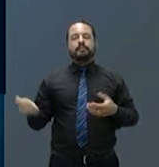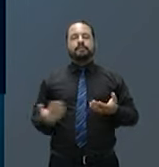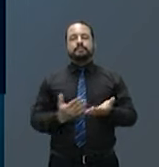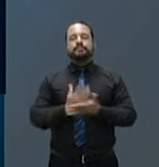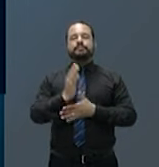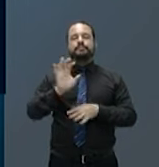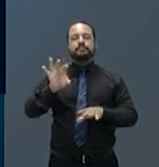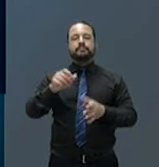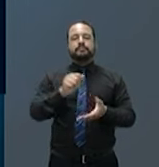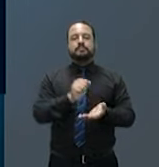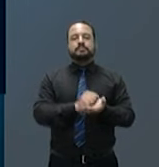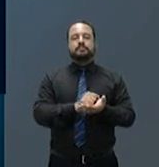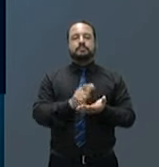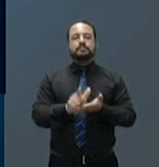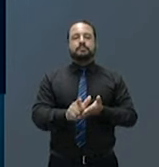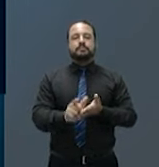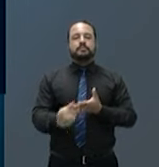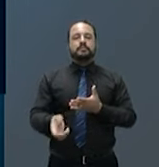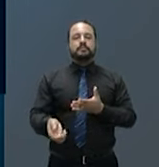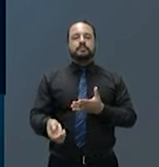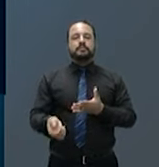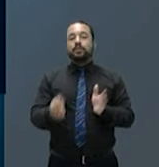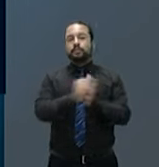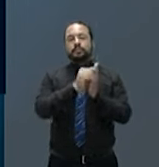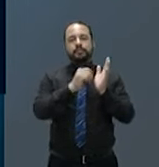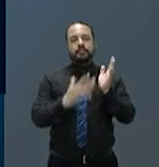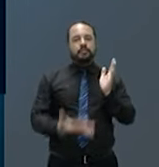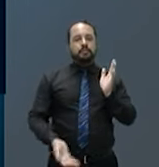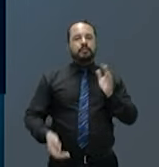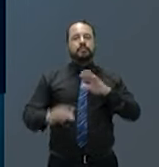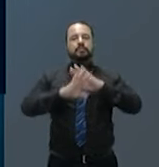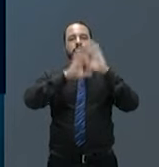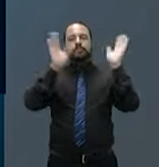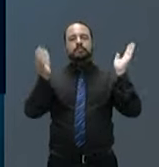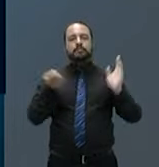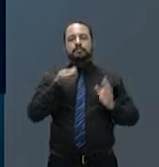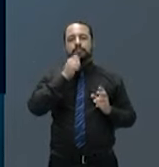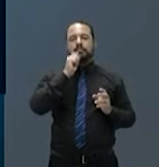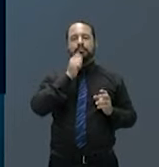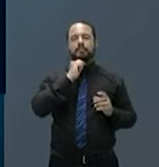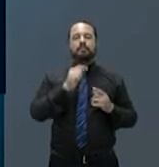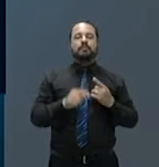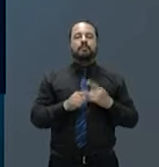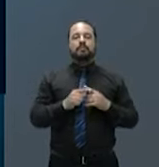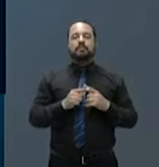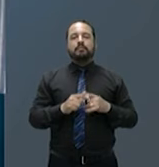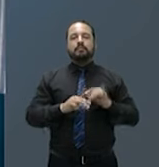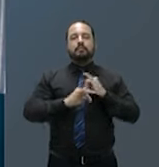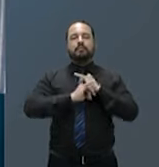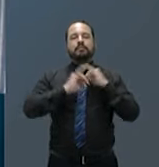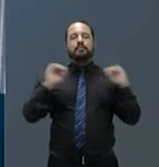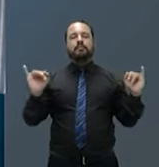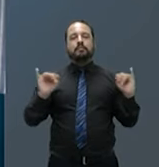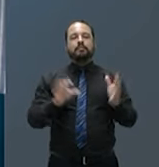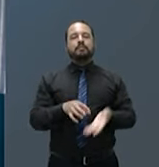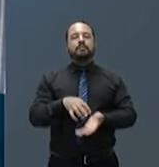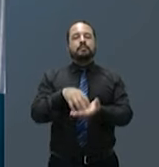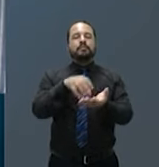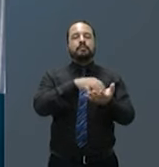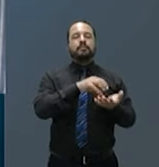embargos de divergência para afastar a intempestividade e declarar que o órgão